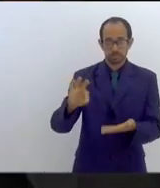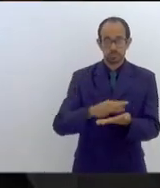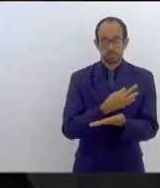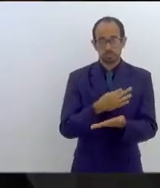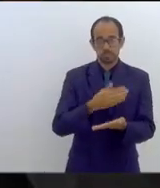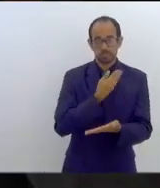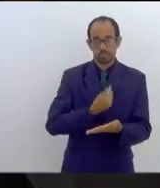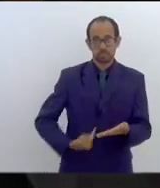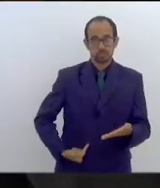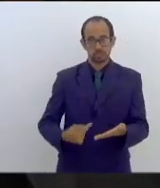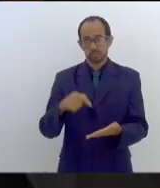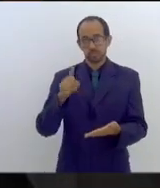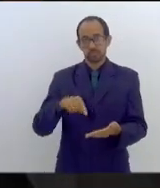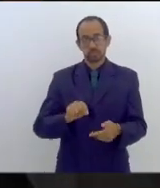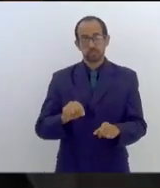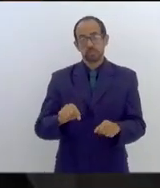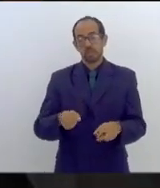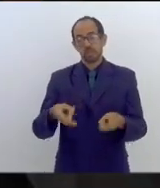governo é considerado nulo?